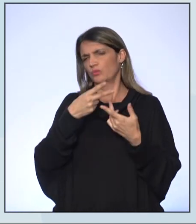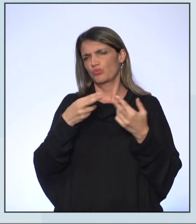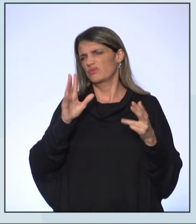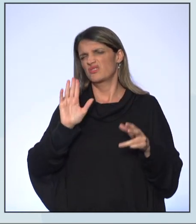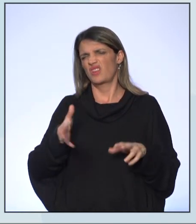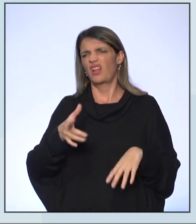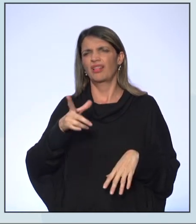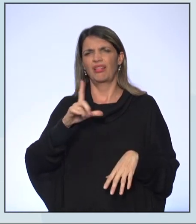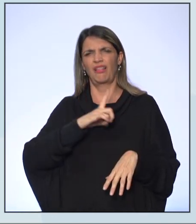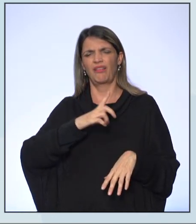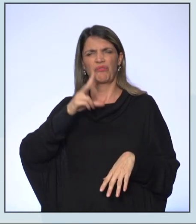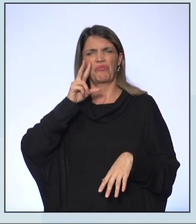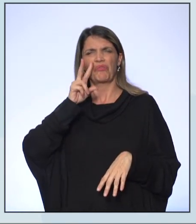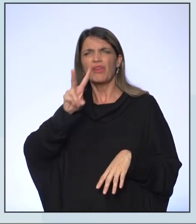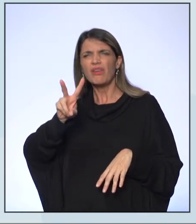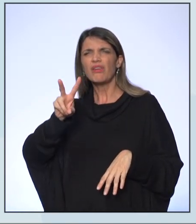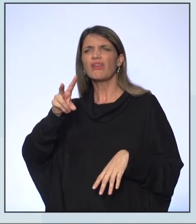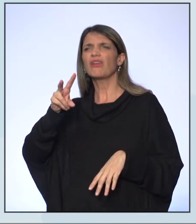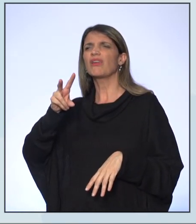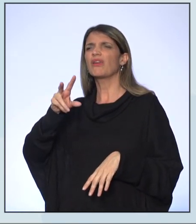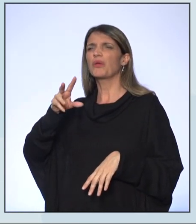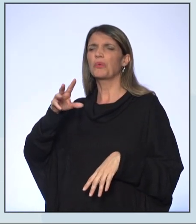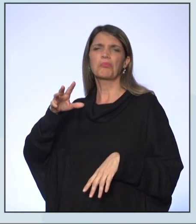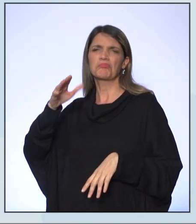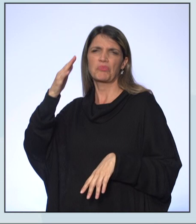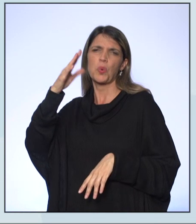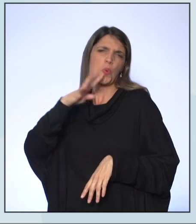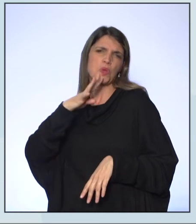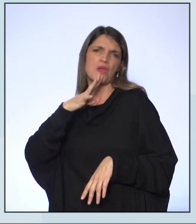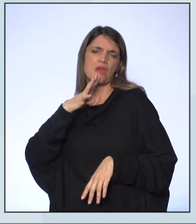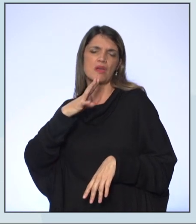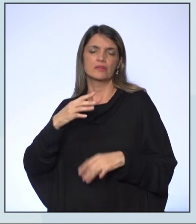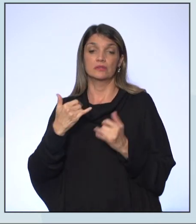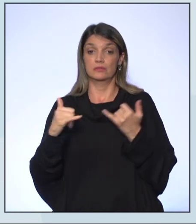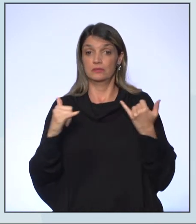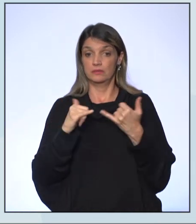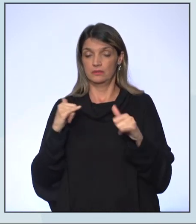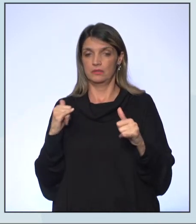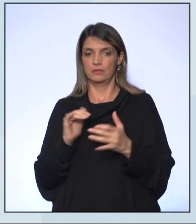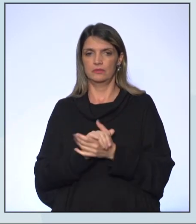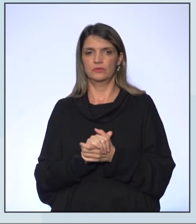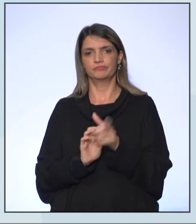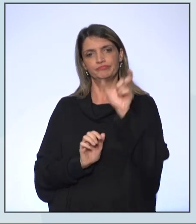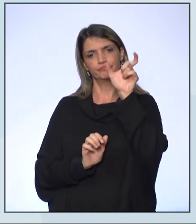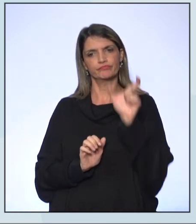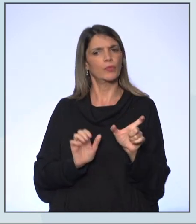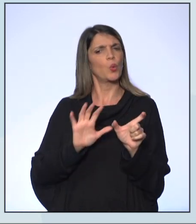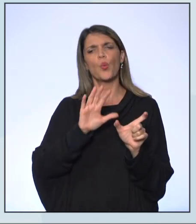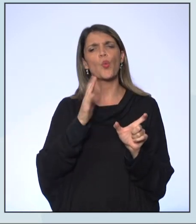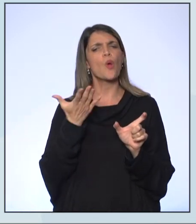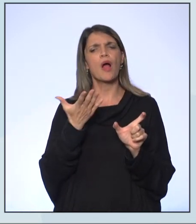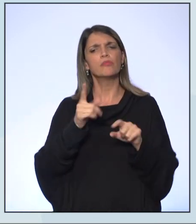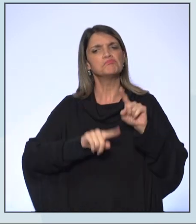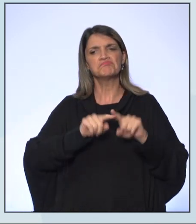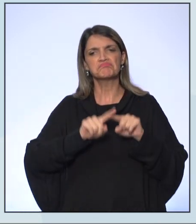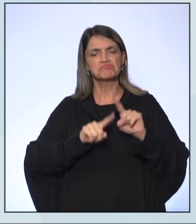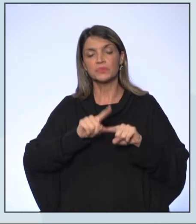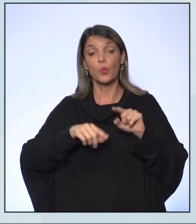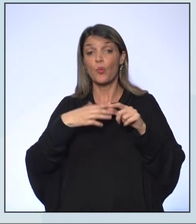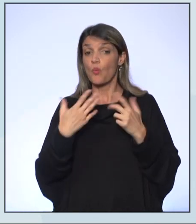já tenha visto ou ouvido falar sobre a eletricidade. Você vai colocar na primeira coluna o aparelho elétrico que você